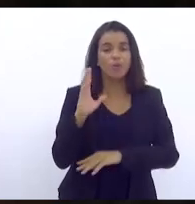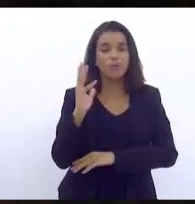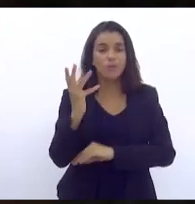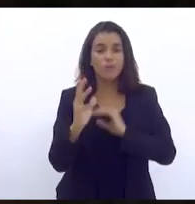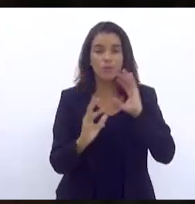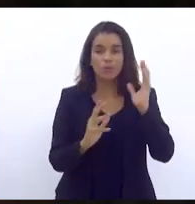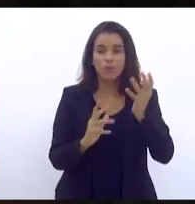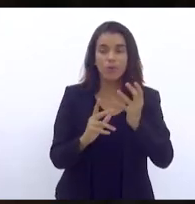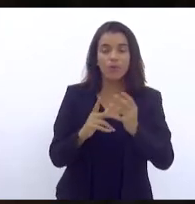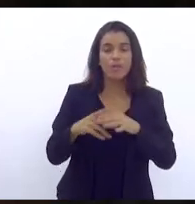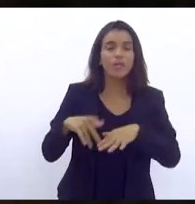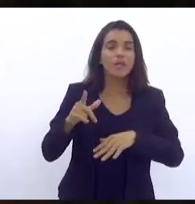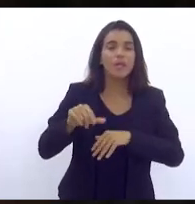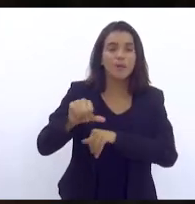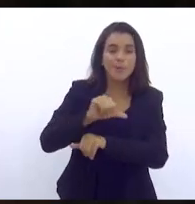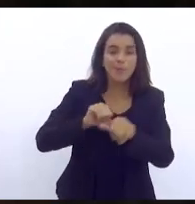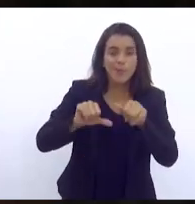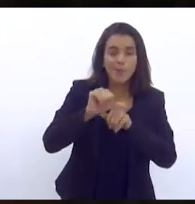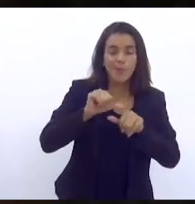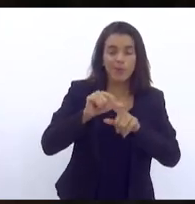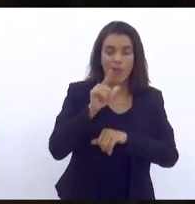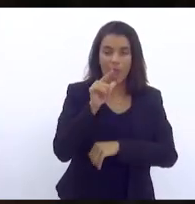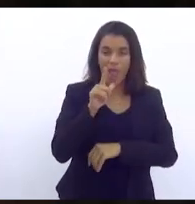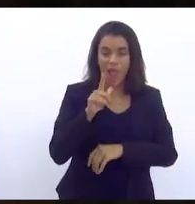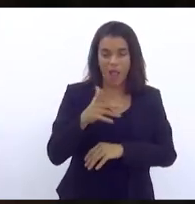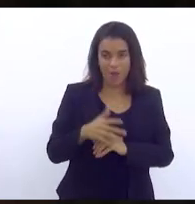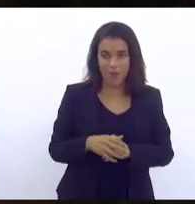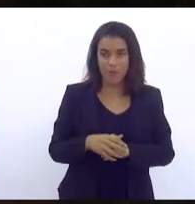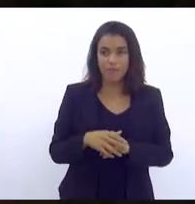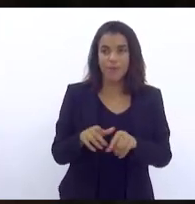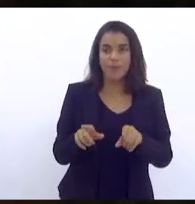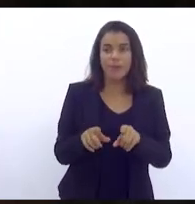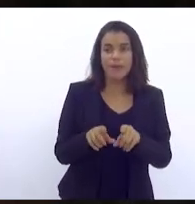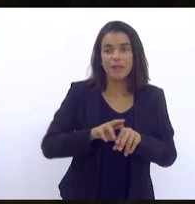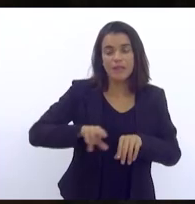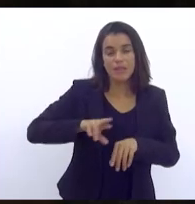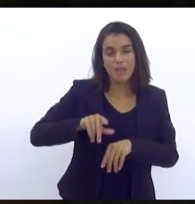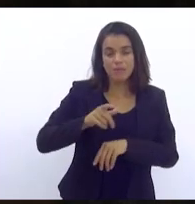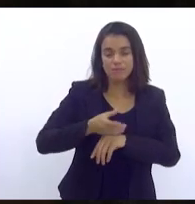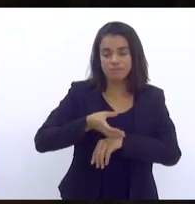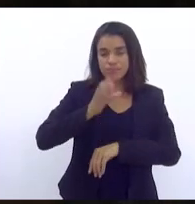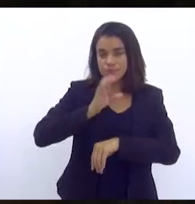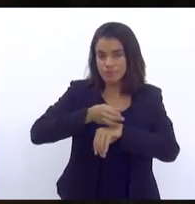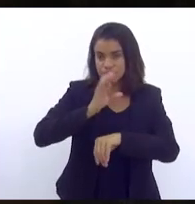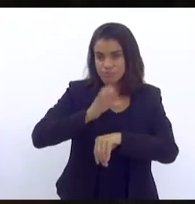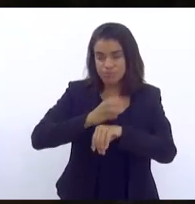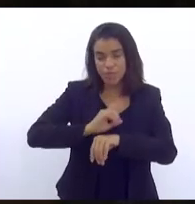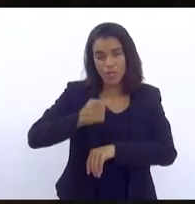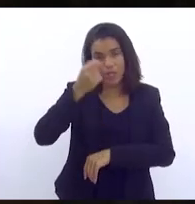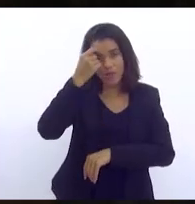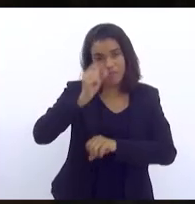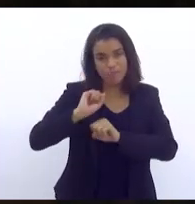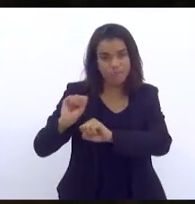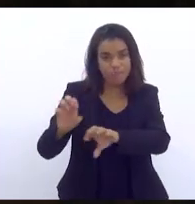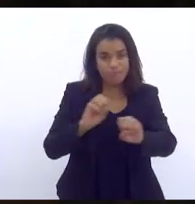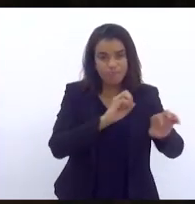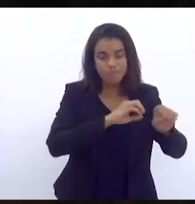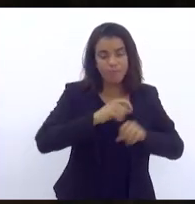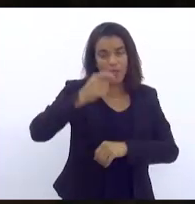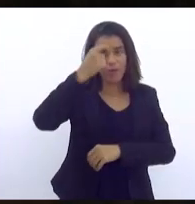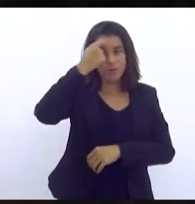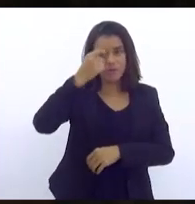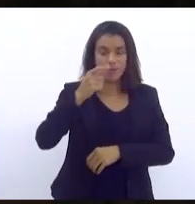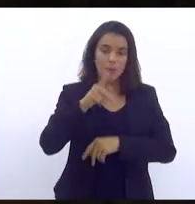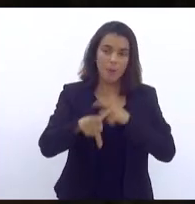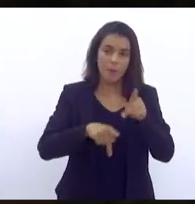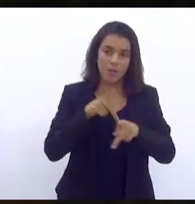realizam afito a remediação de águas não potáveis e estimular a conscientização e educação da população